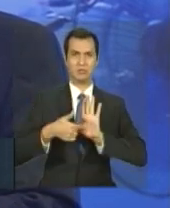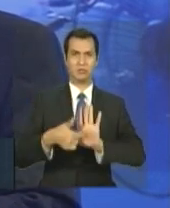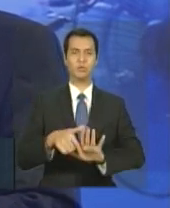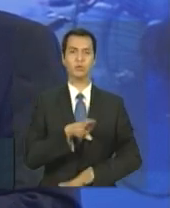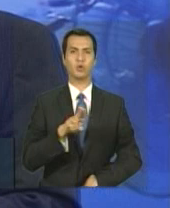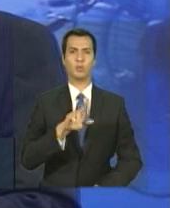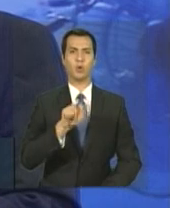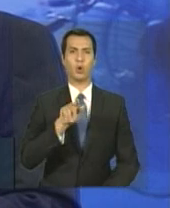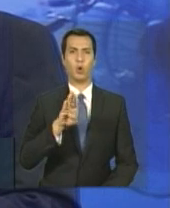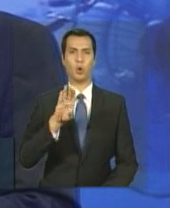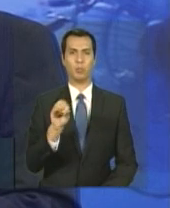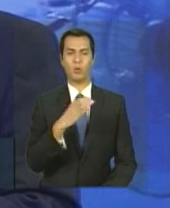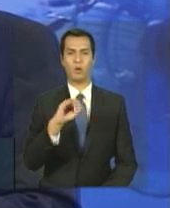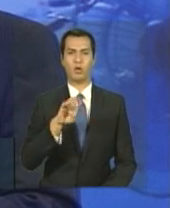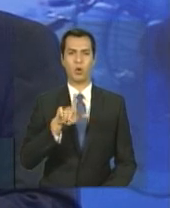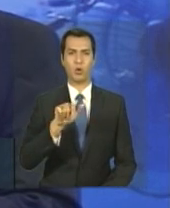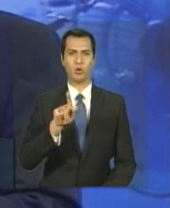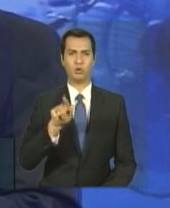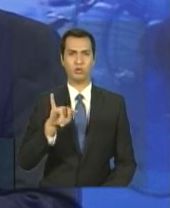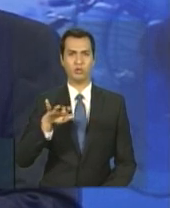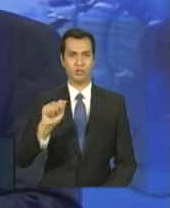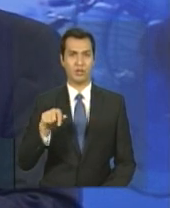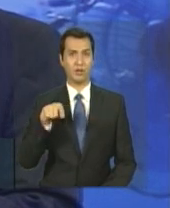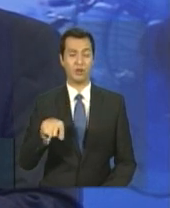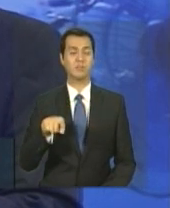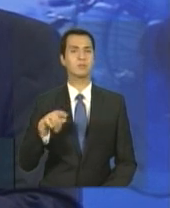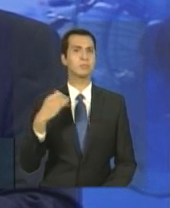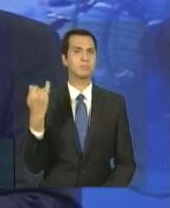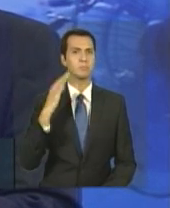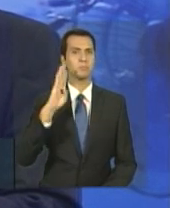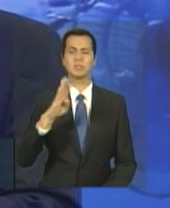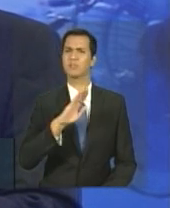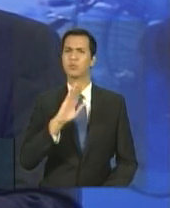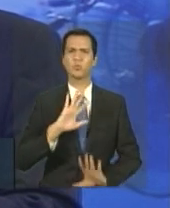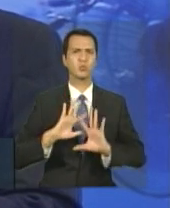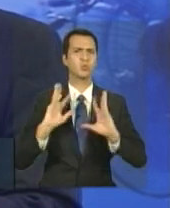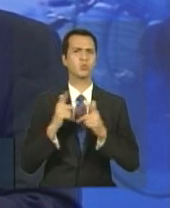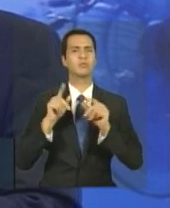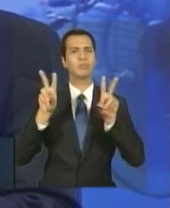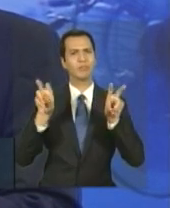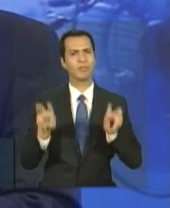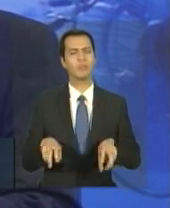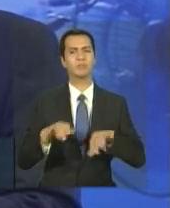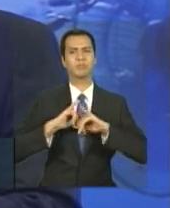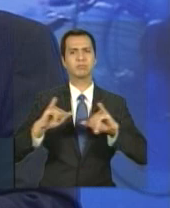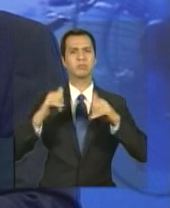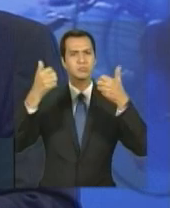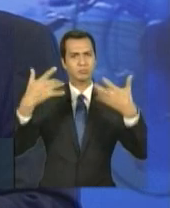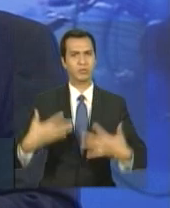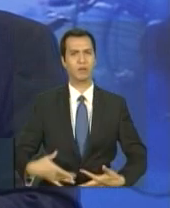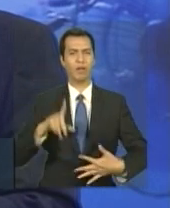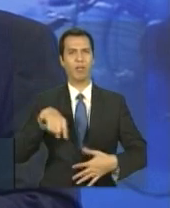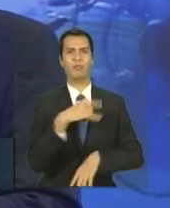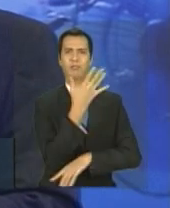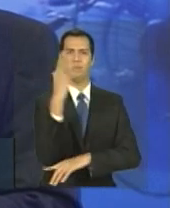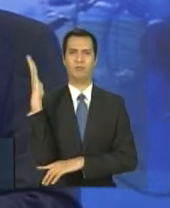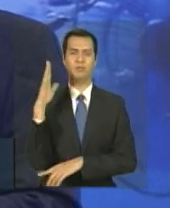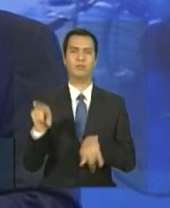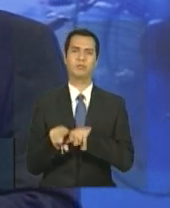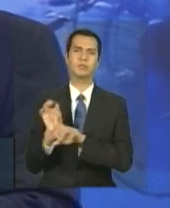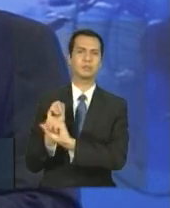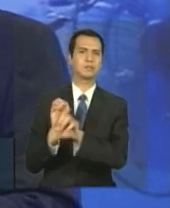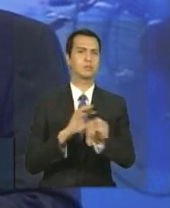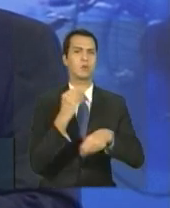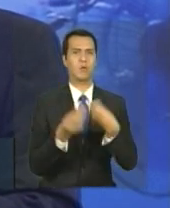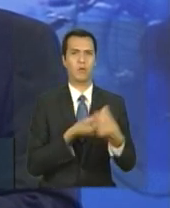programa de TV totalmente voltado para a questão do meio ambiente, entre tantos outros projetos de educação